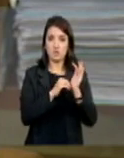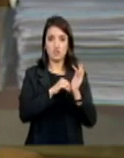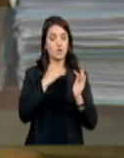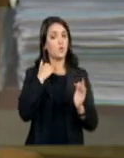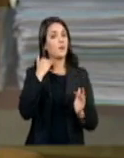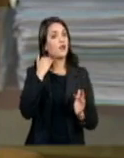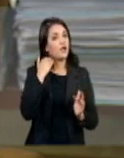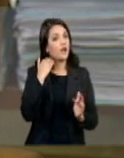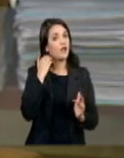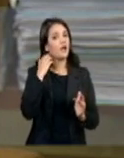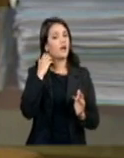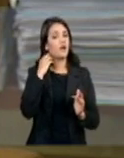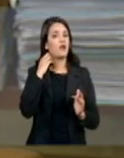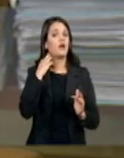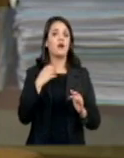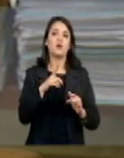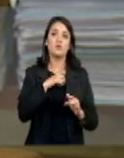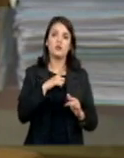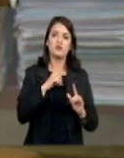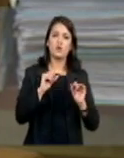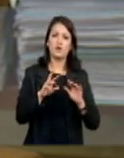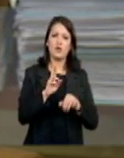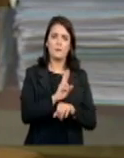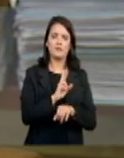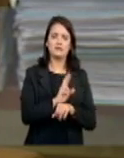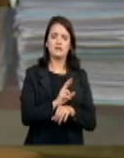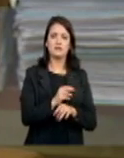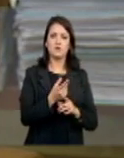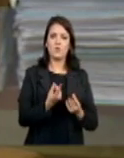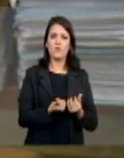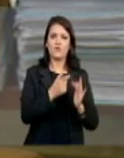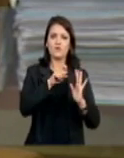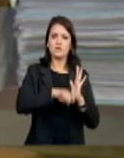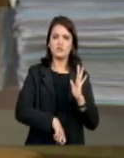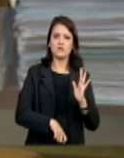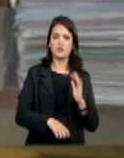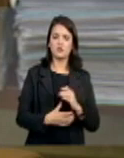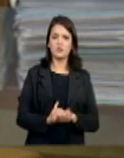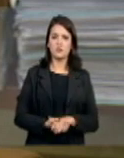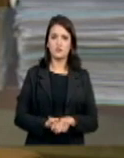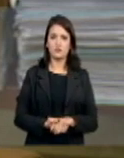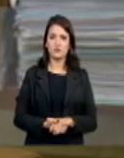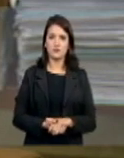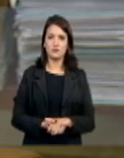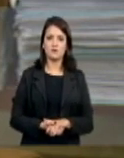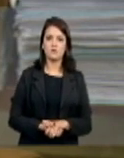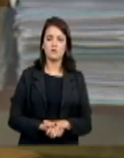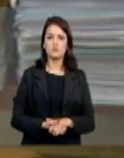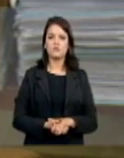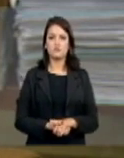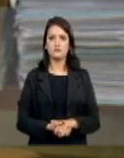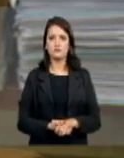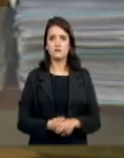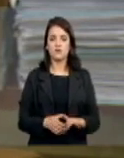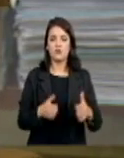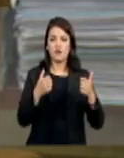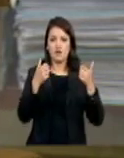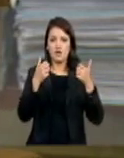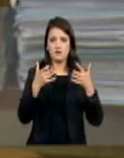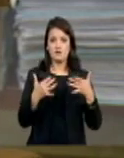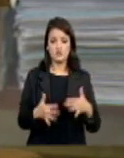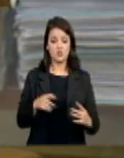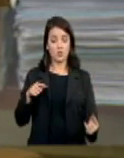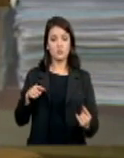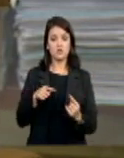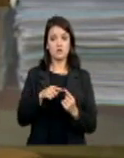constar dimensionada representação fiscal unicamente a descrição objetiva do fato alegadamente